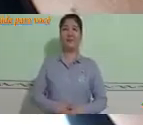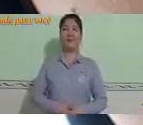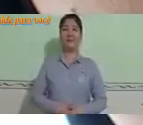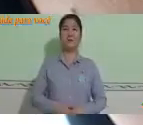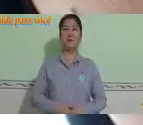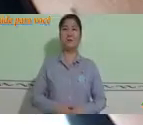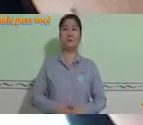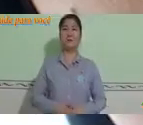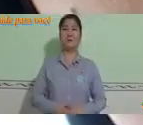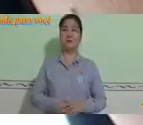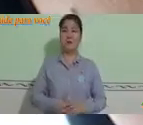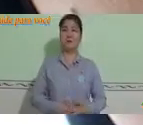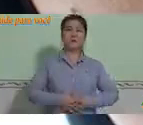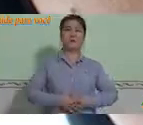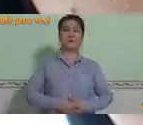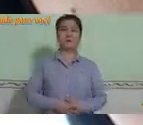O que fazer 2.